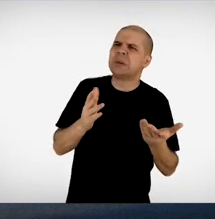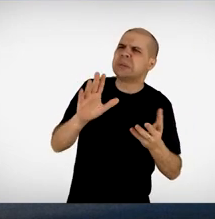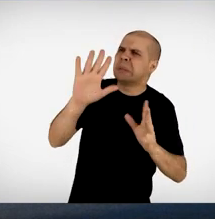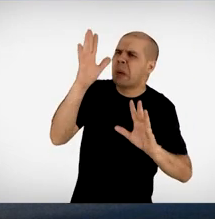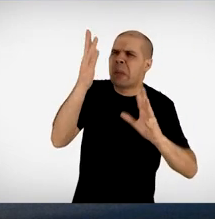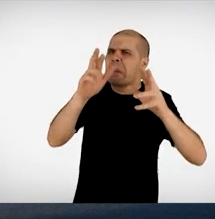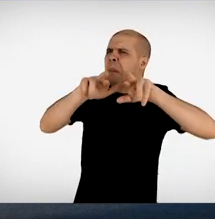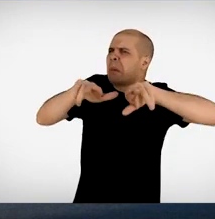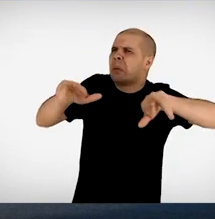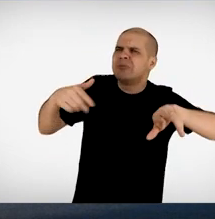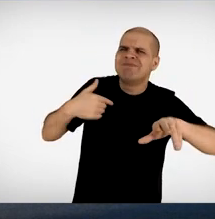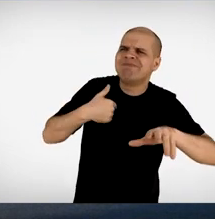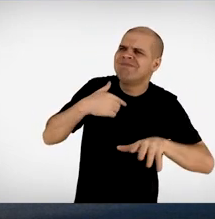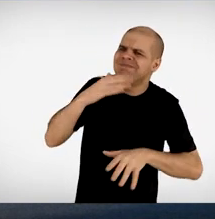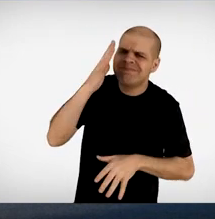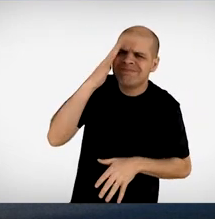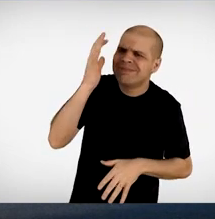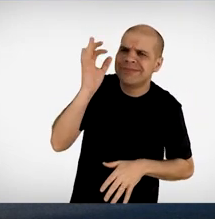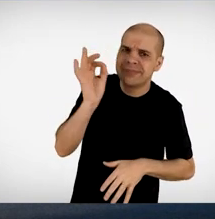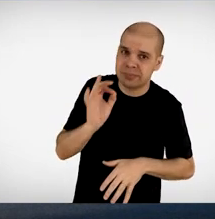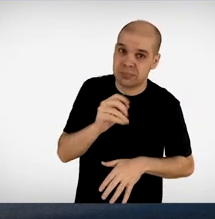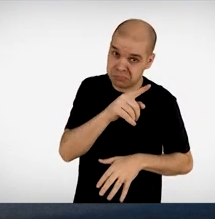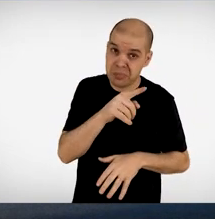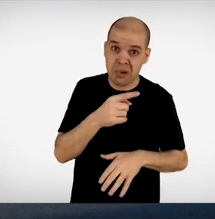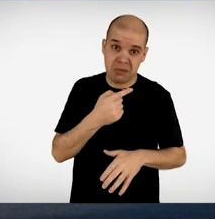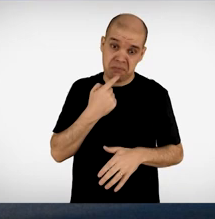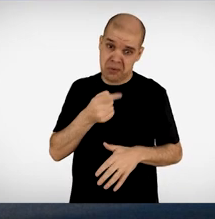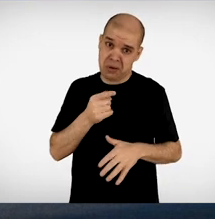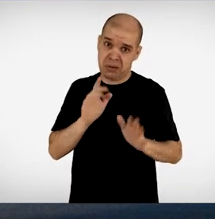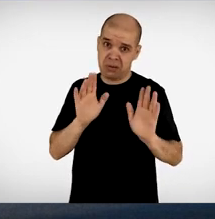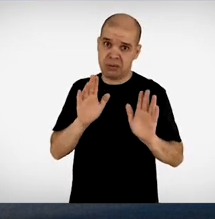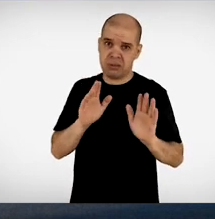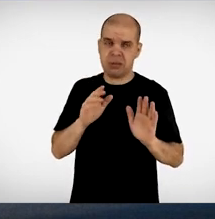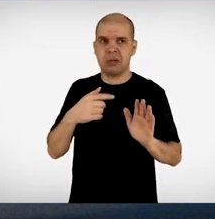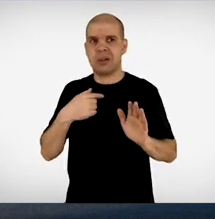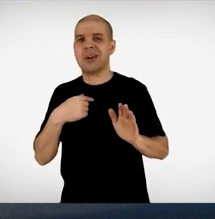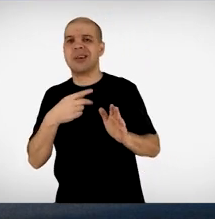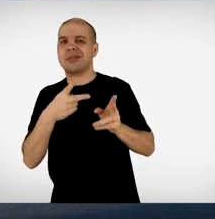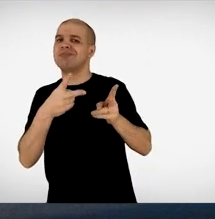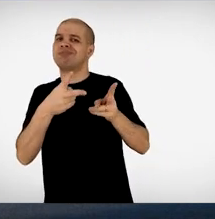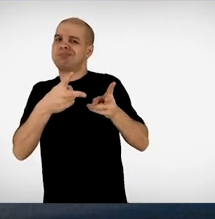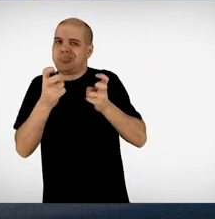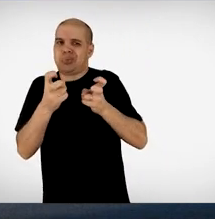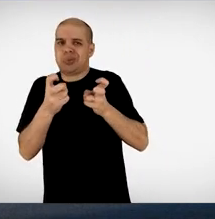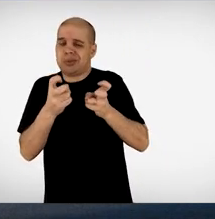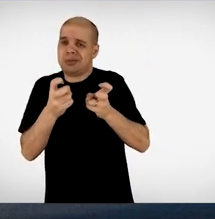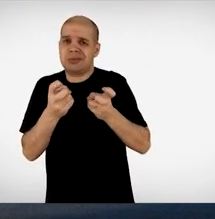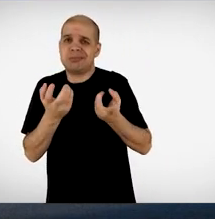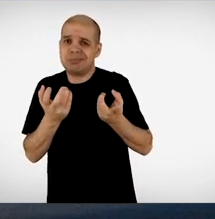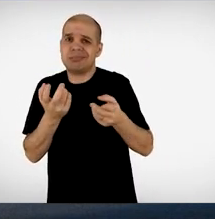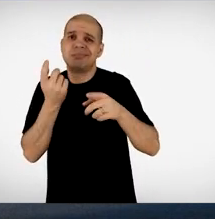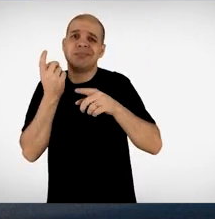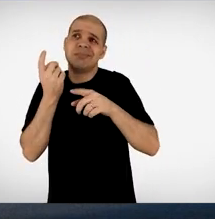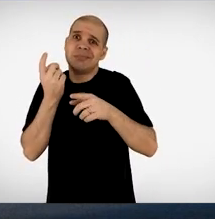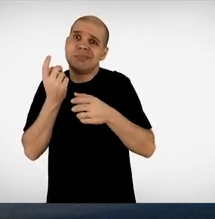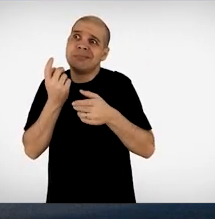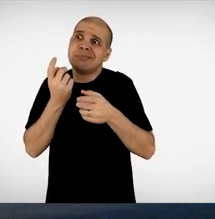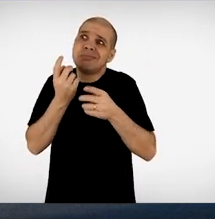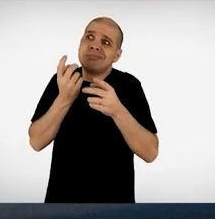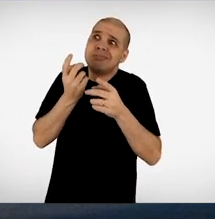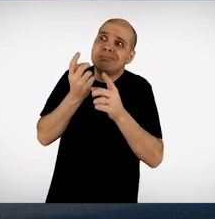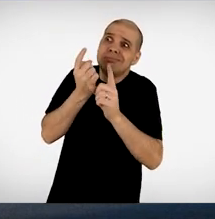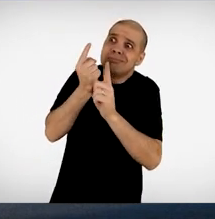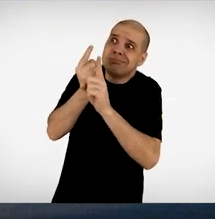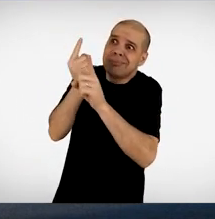fala muito isso, os jovens, né? Ela está fazendo esse deslocamento que nos ajuda a enxergar a cultura onde a gente está.